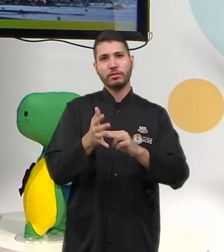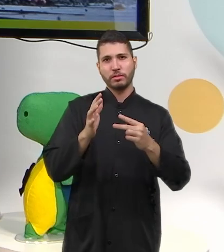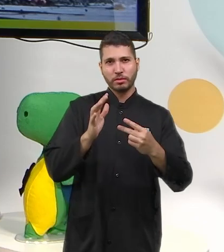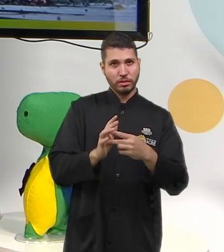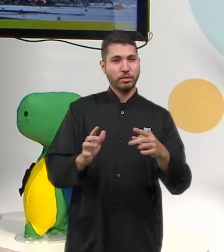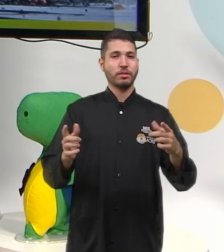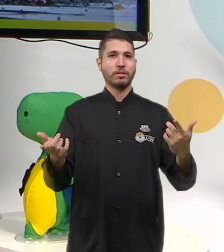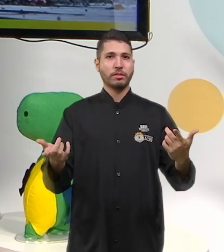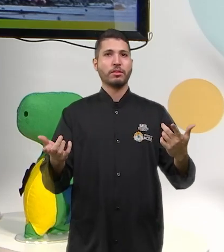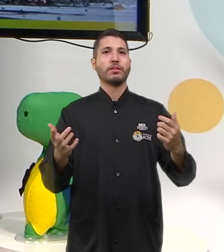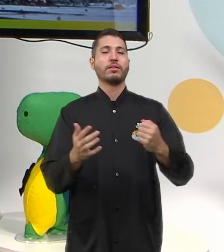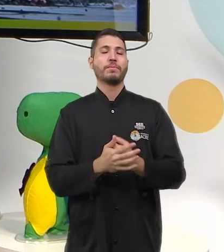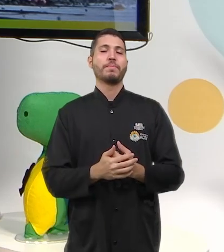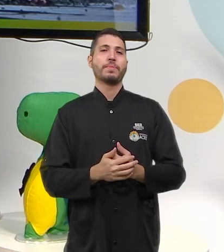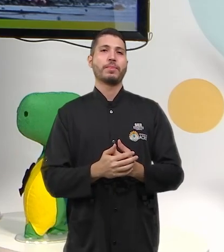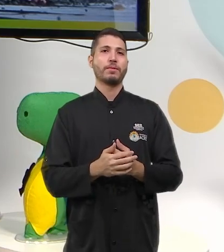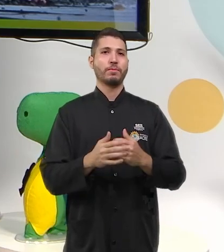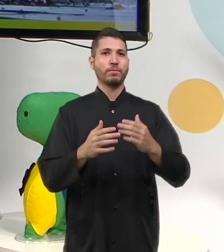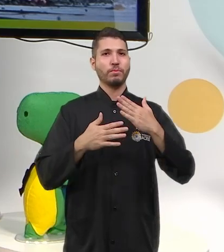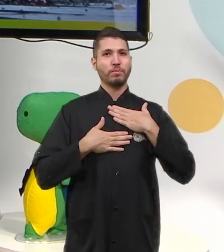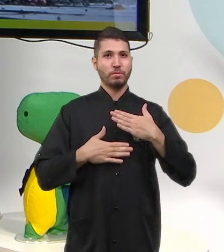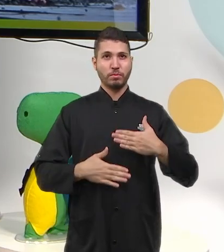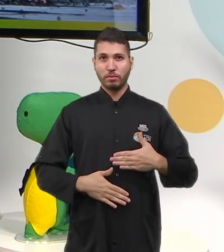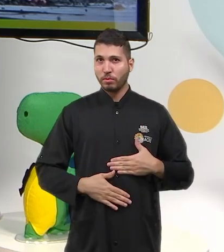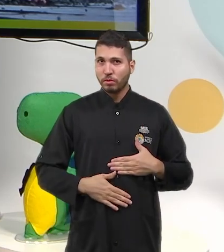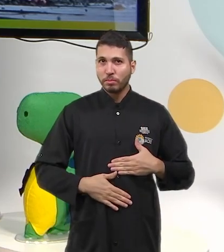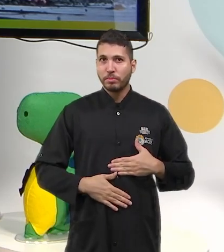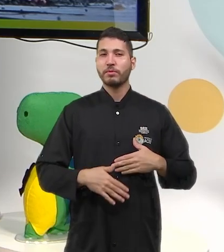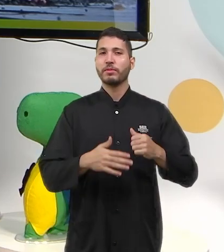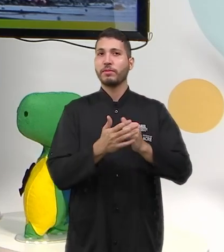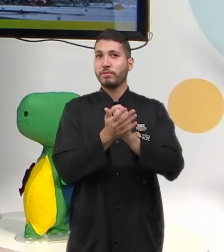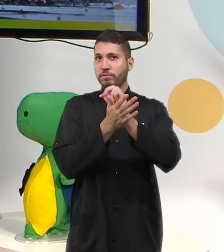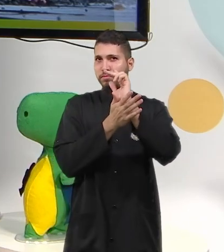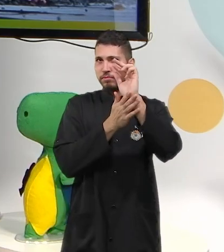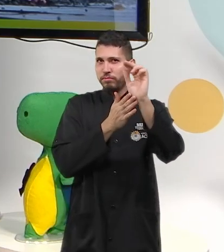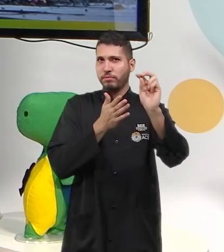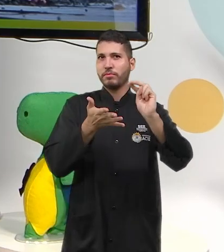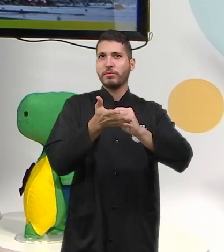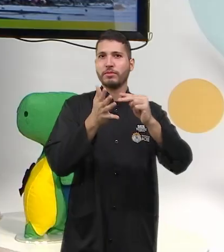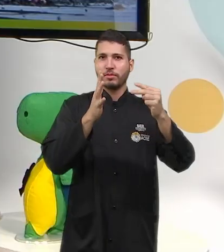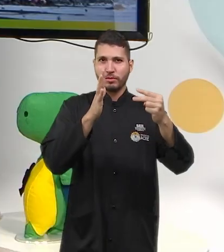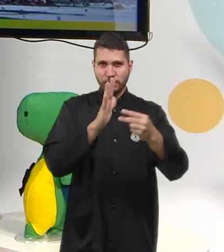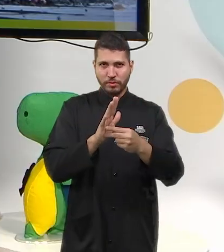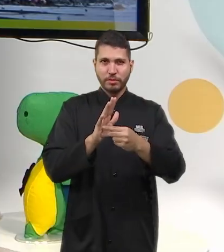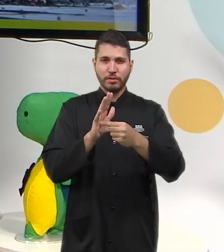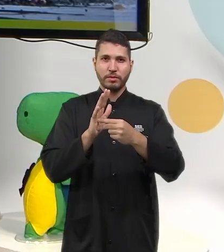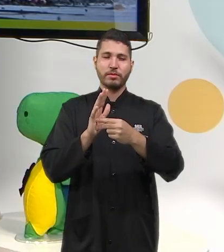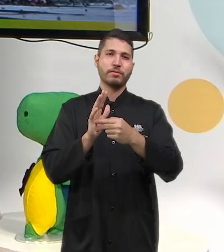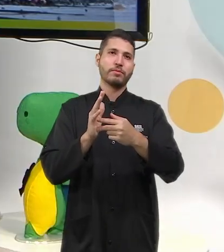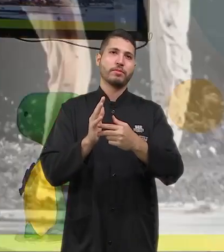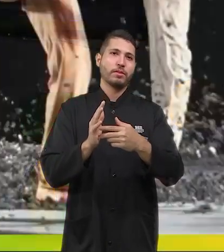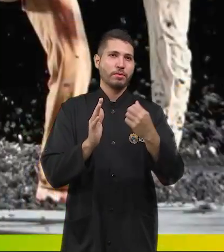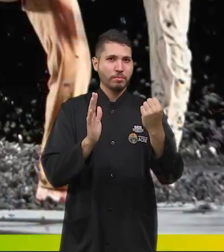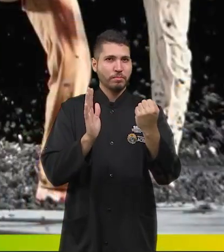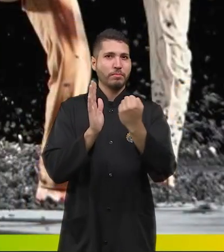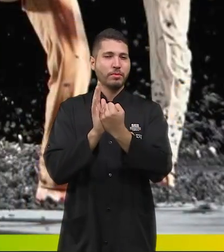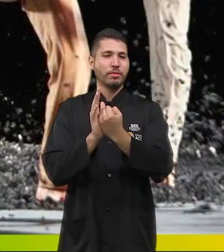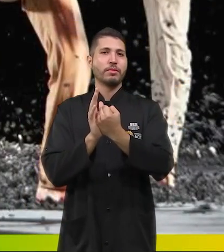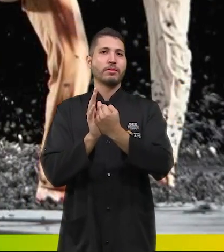Porém, é importante entender que o corpo é muito maior do que esse elemento biológico, tá bom? Seguindo. Então aqui, ó,